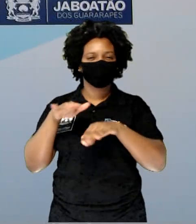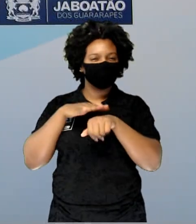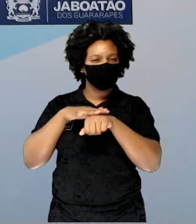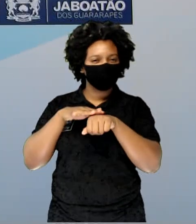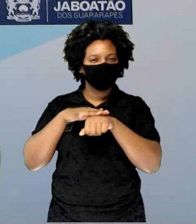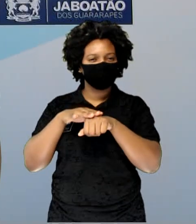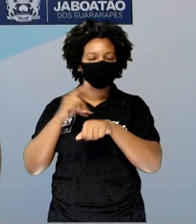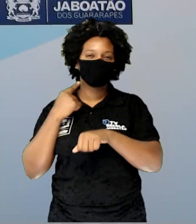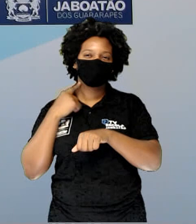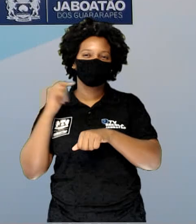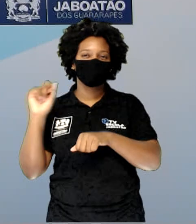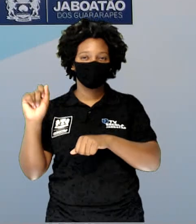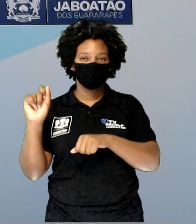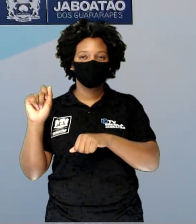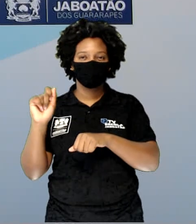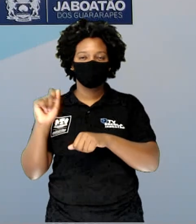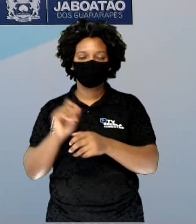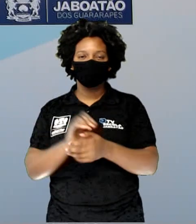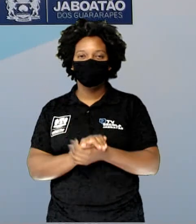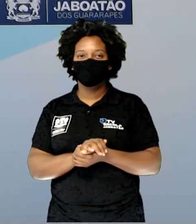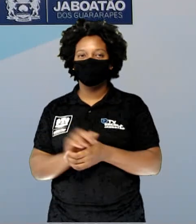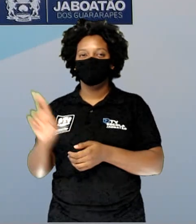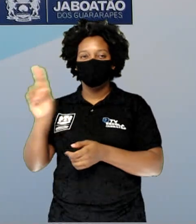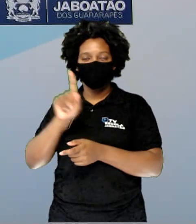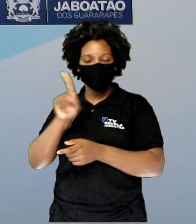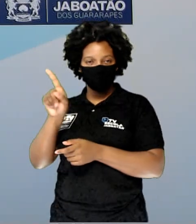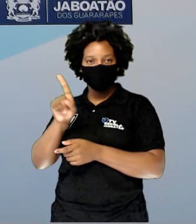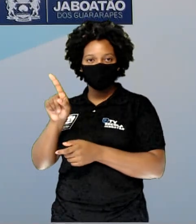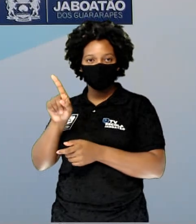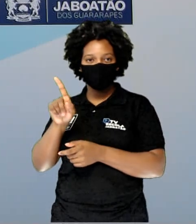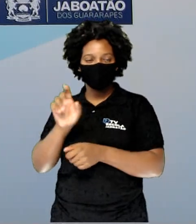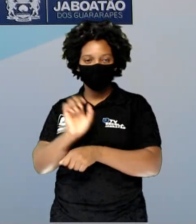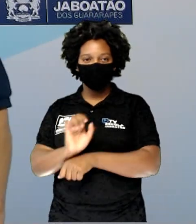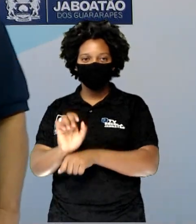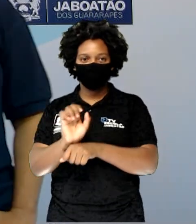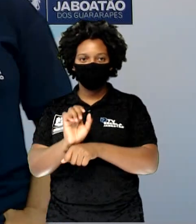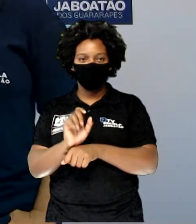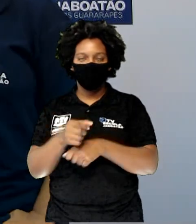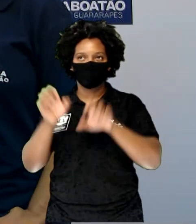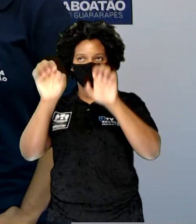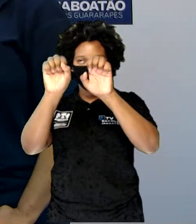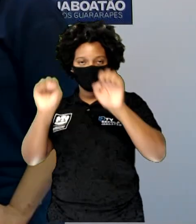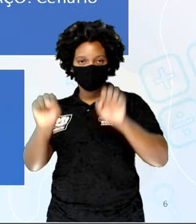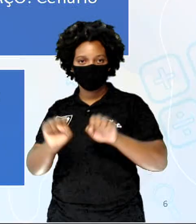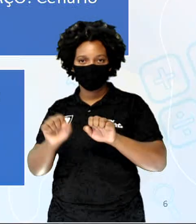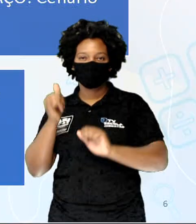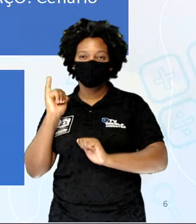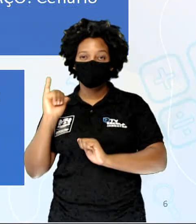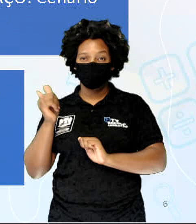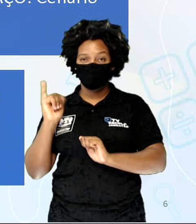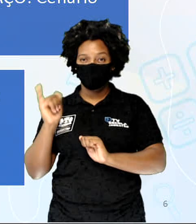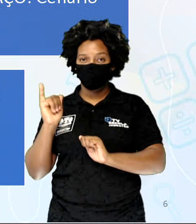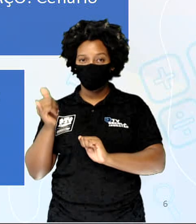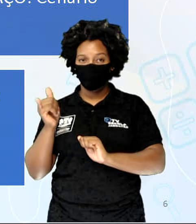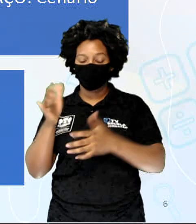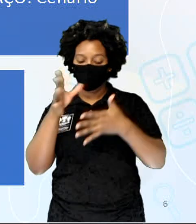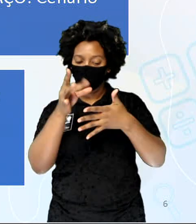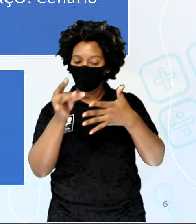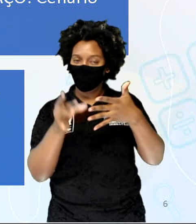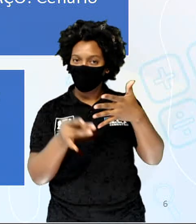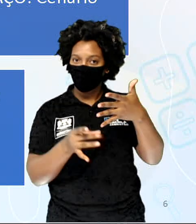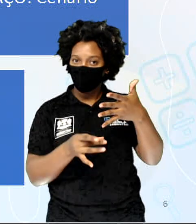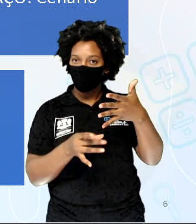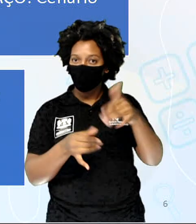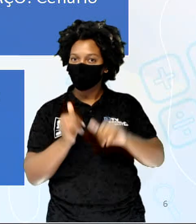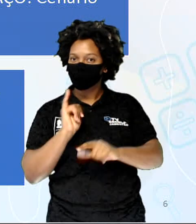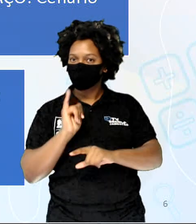de oralidade que tem uso lá. A estrutura do conto, ele tem os elementos de narrativa,